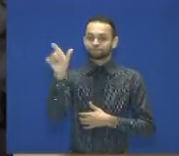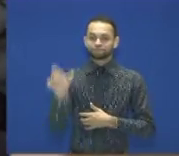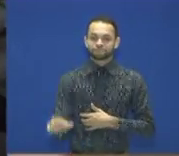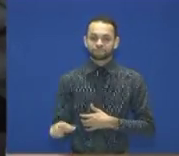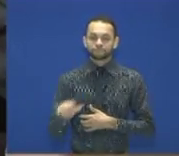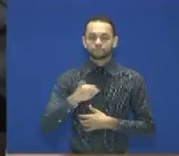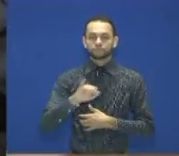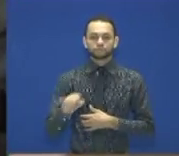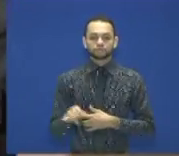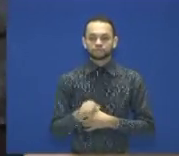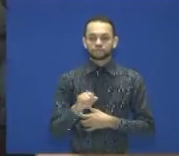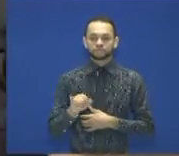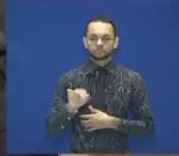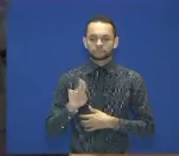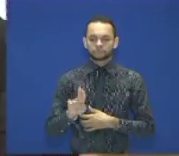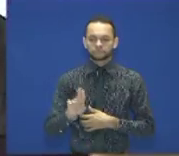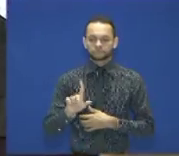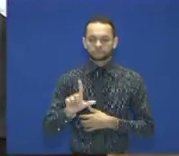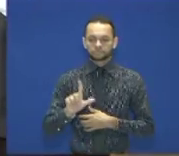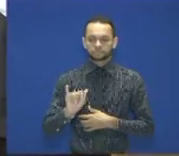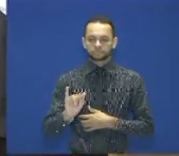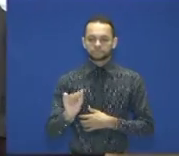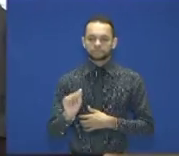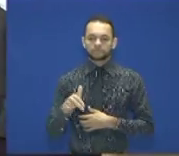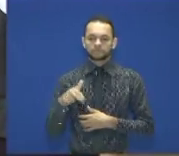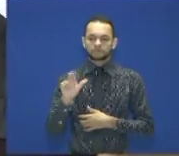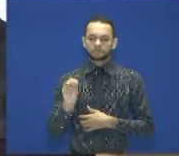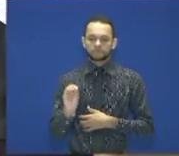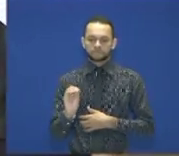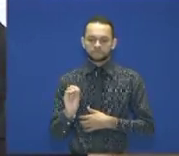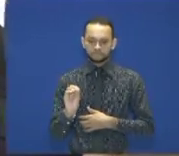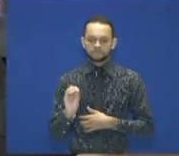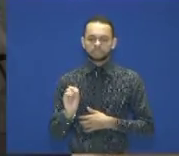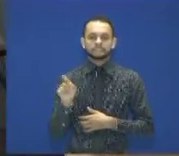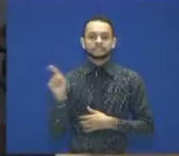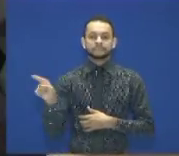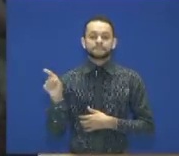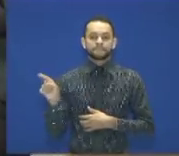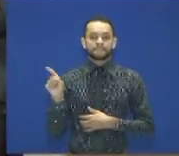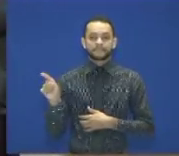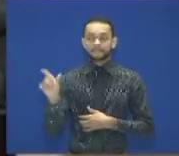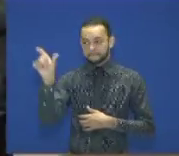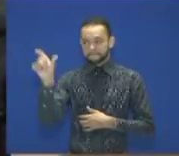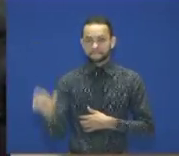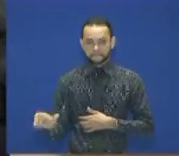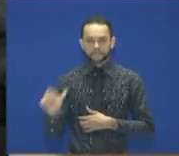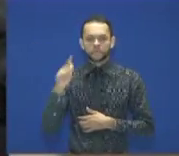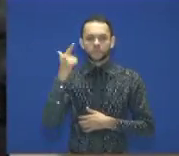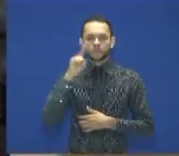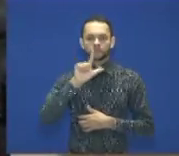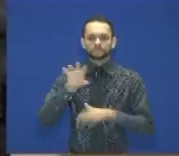Capuzzo, que tão jovem, lutador, cheio de sonhos, integralizou o curso superior em educação.